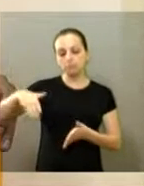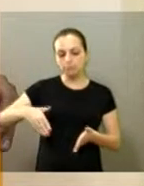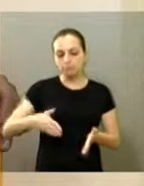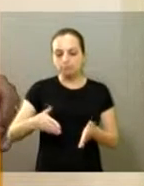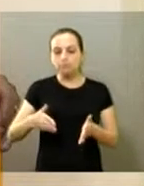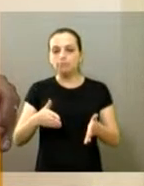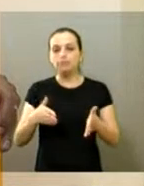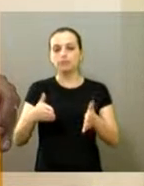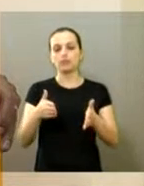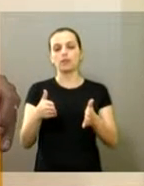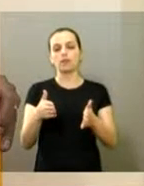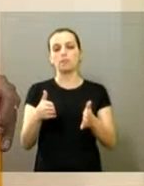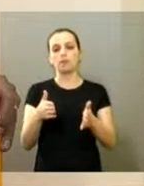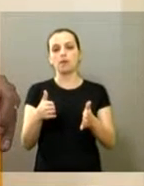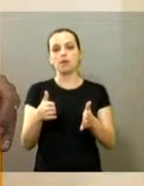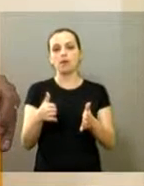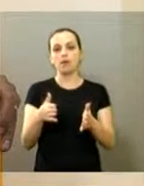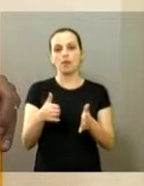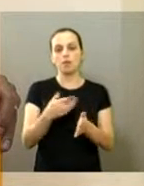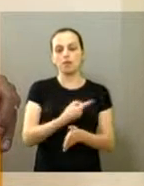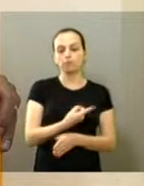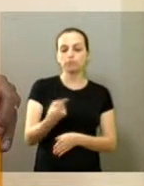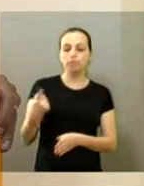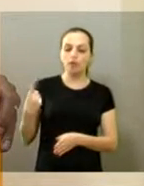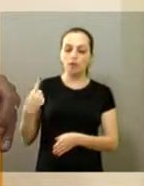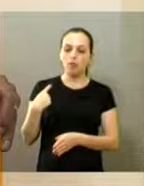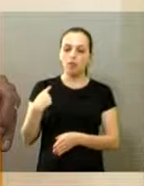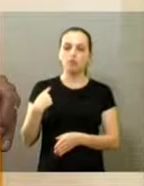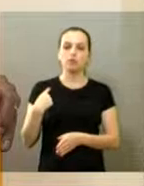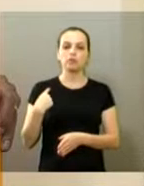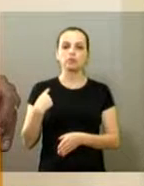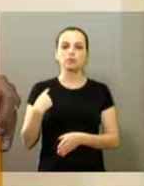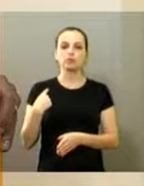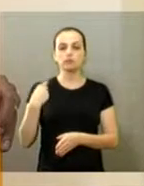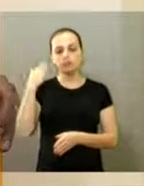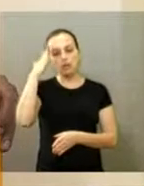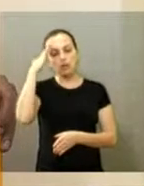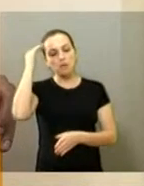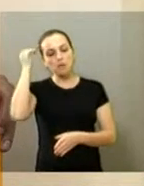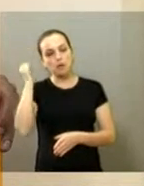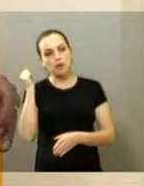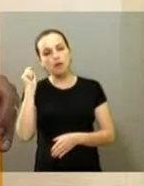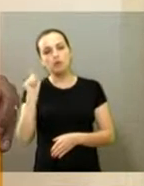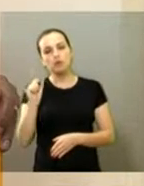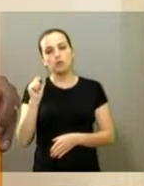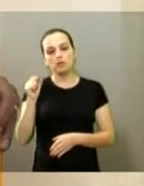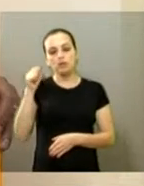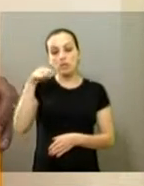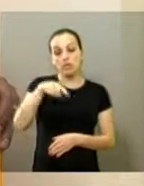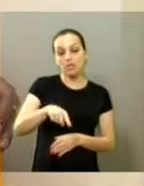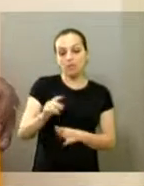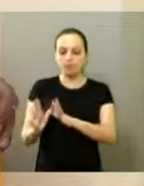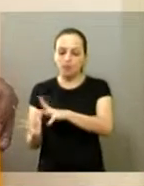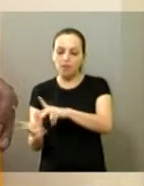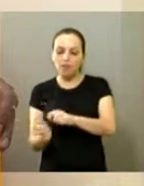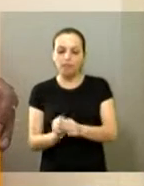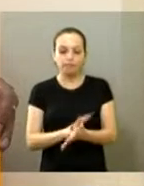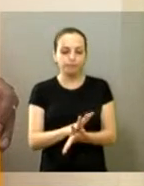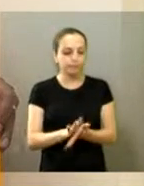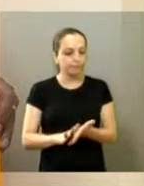caminhos para que a gente possa saber que aqui não somos nada, né,